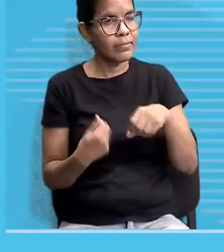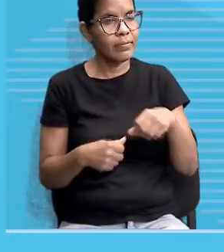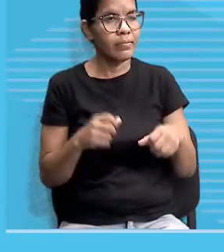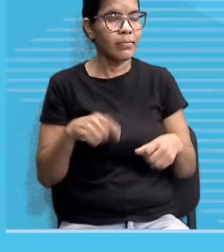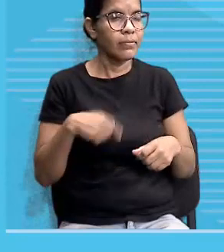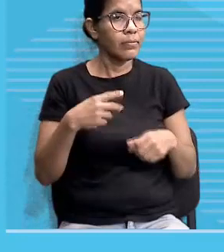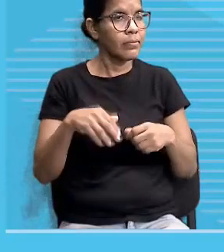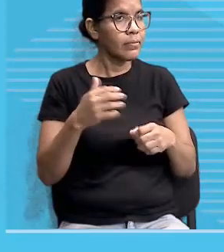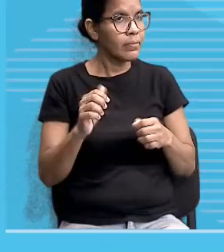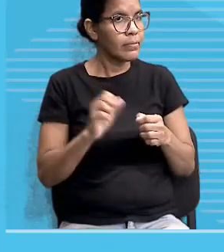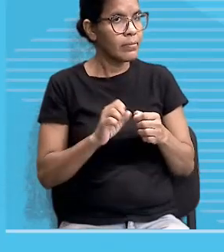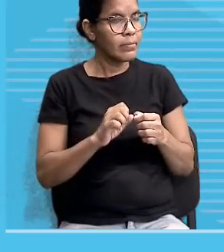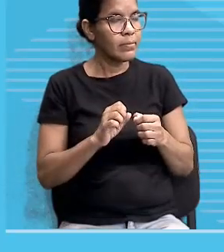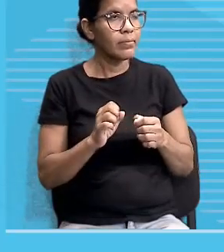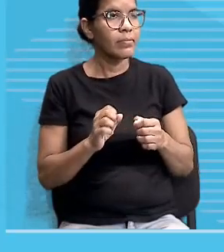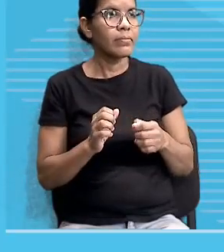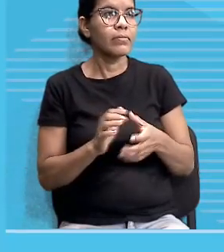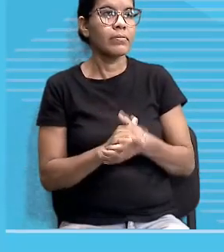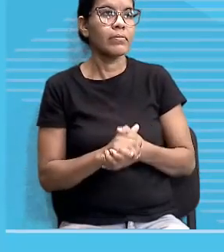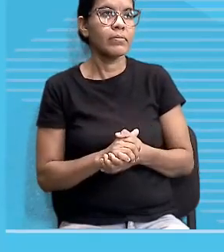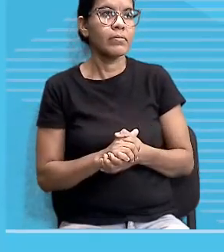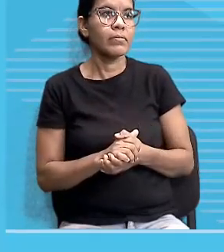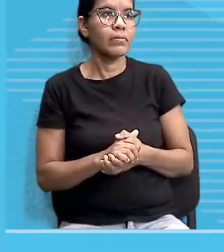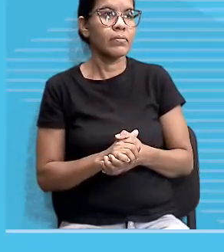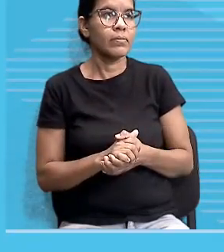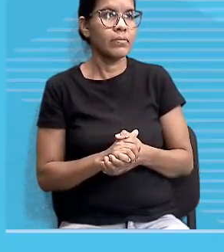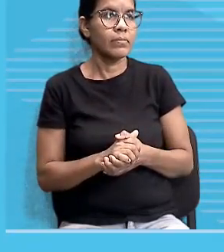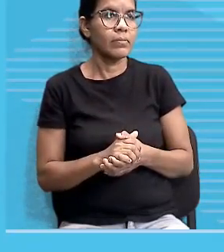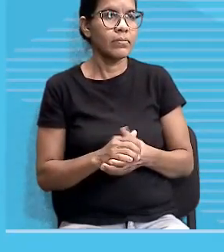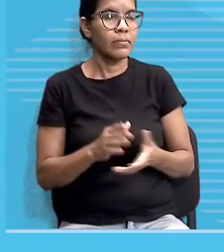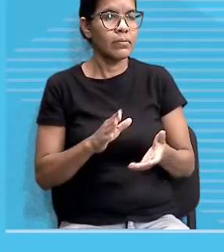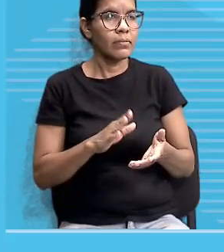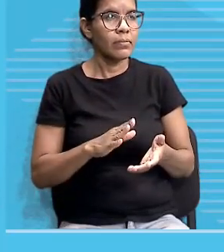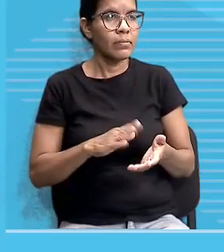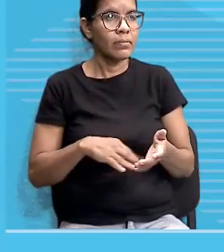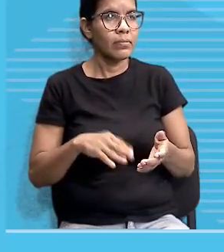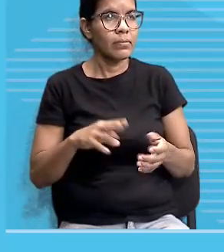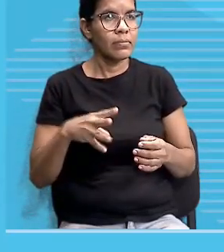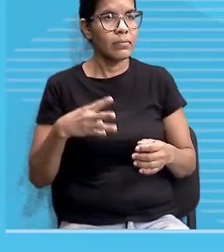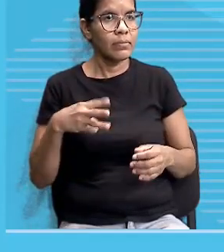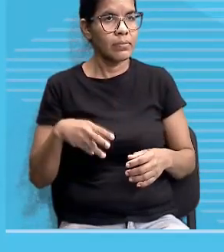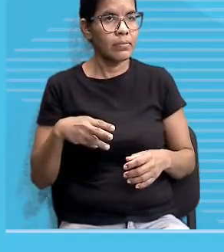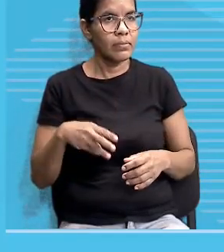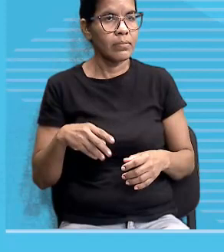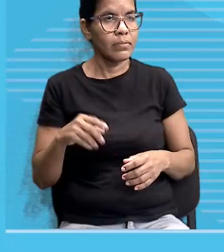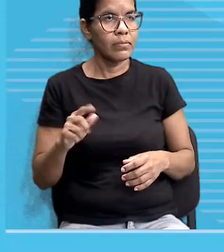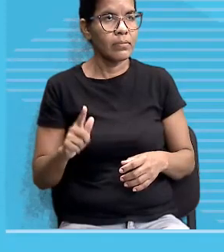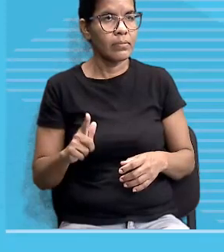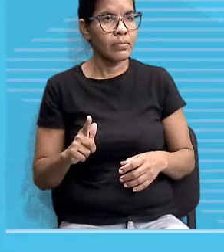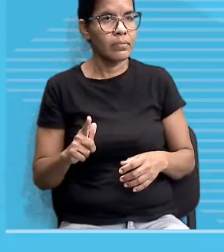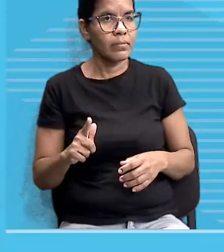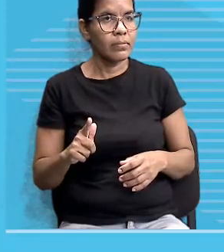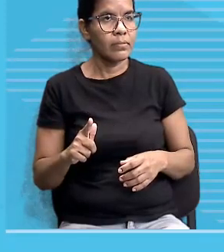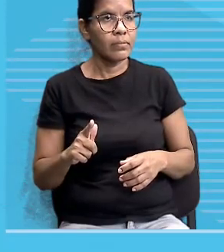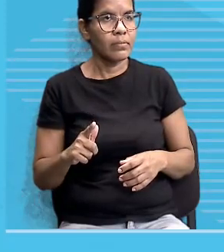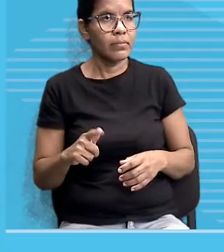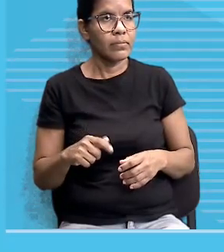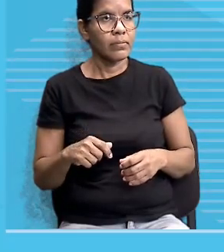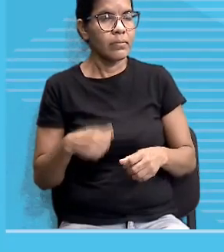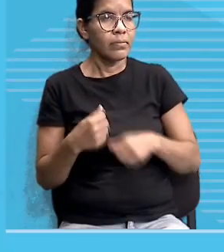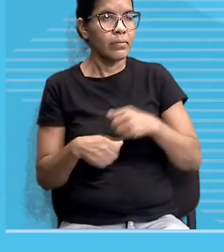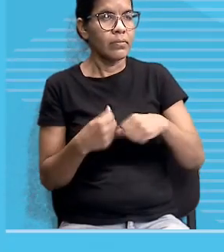gente iria fazer era tirar essa massa da unidade grama